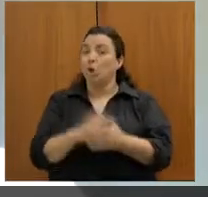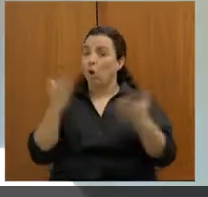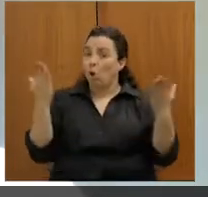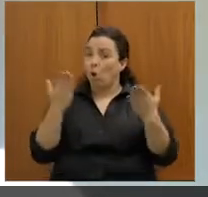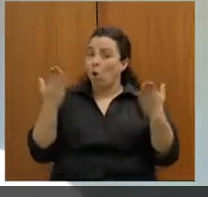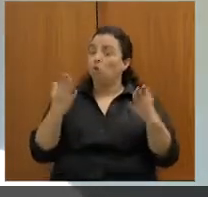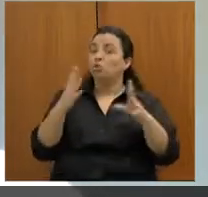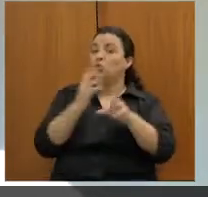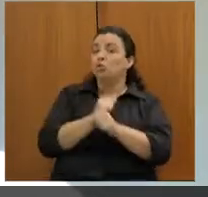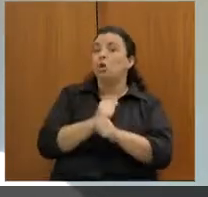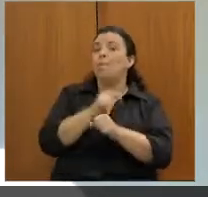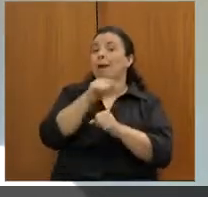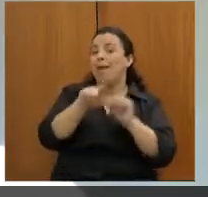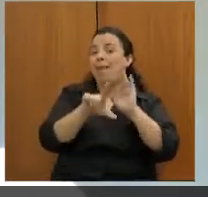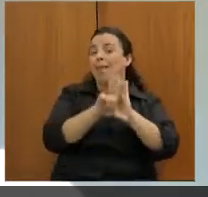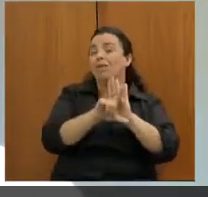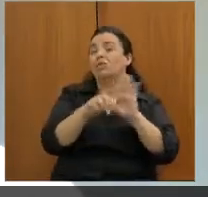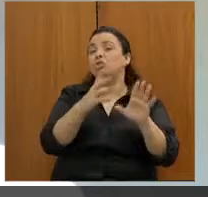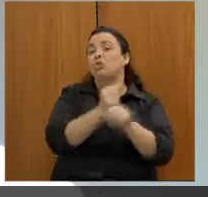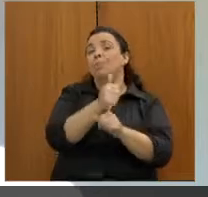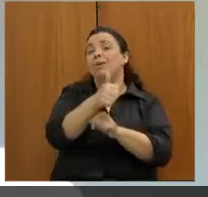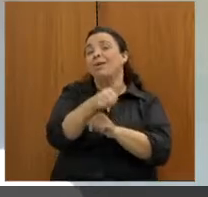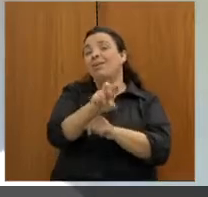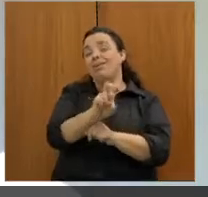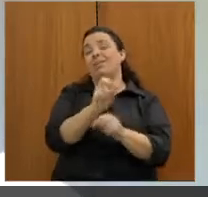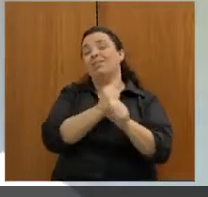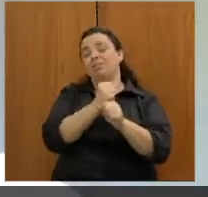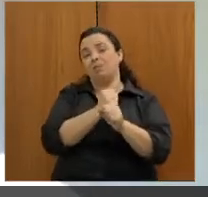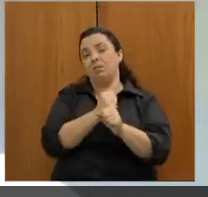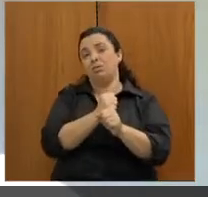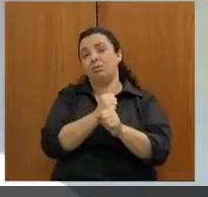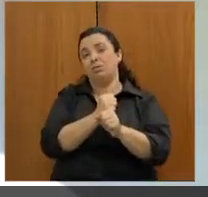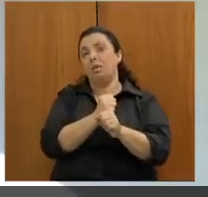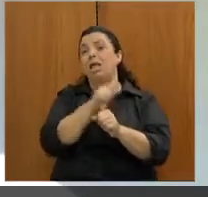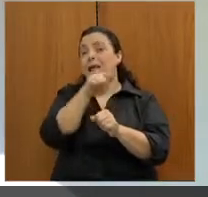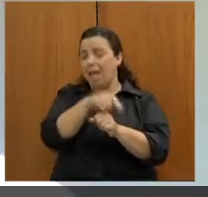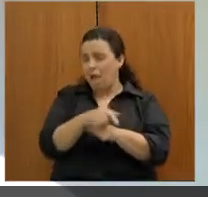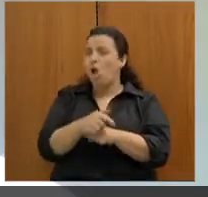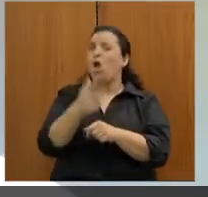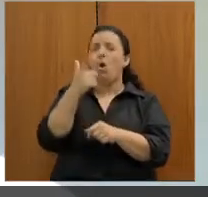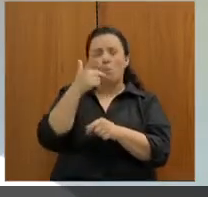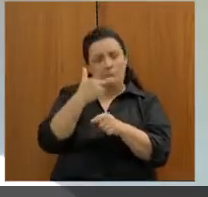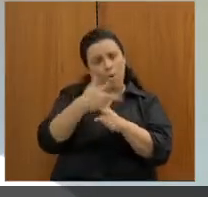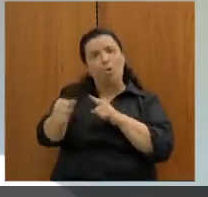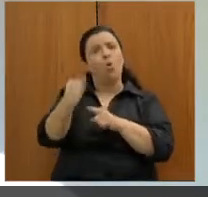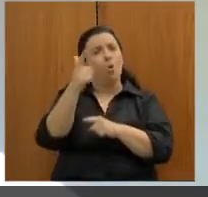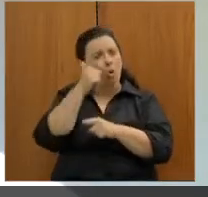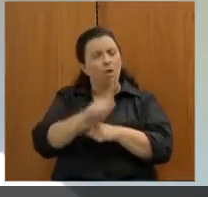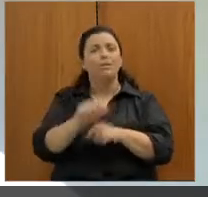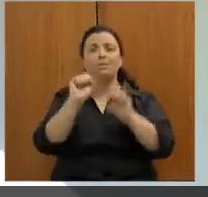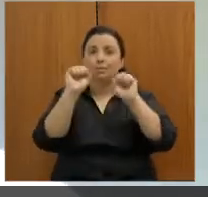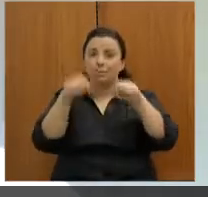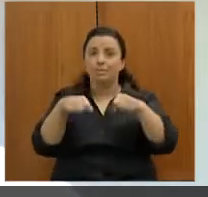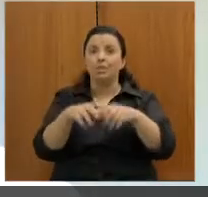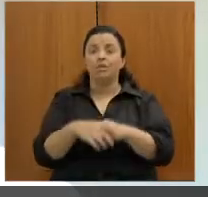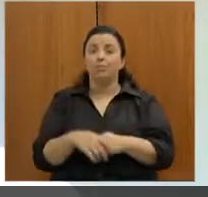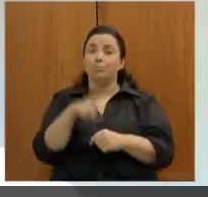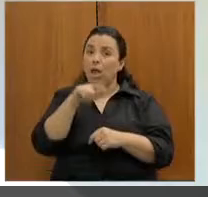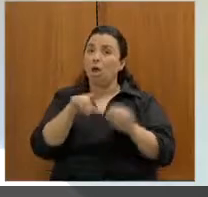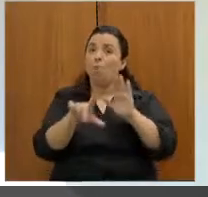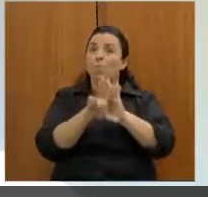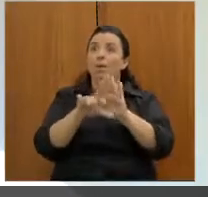Lei O que é importante é que água conquista no pelo é uma lei reconhecida